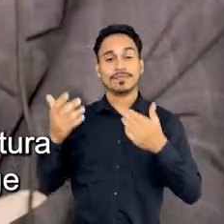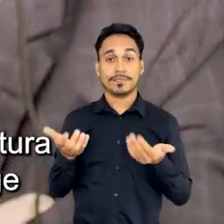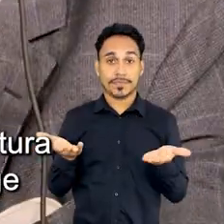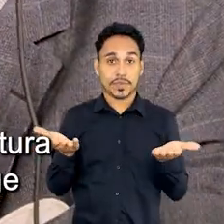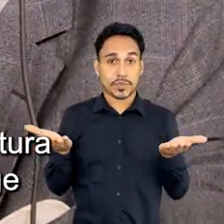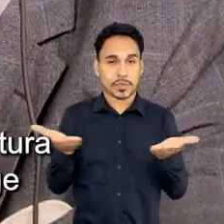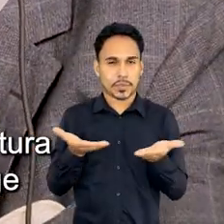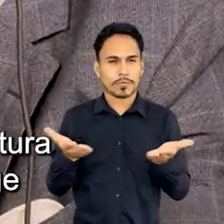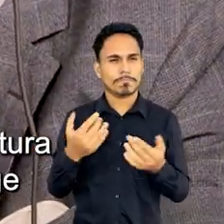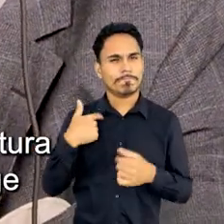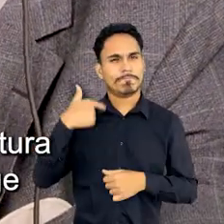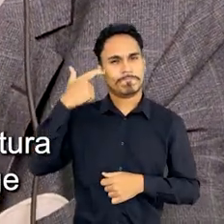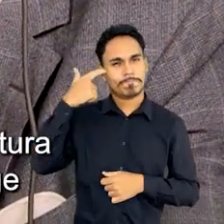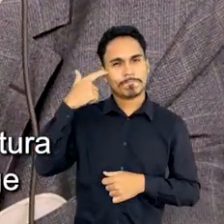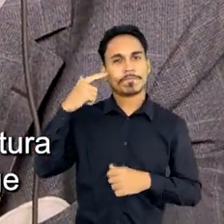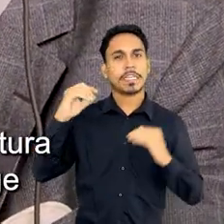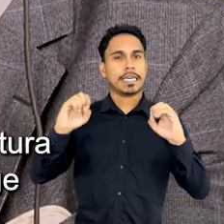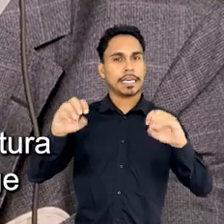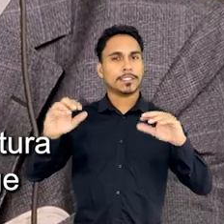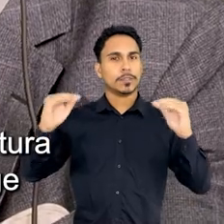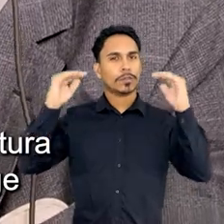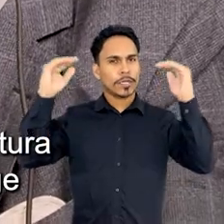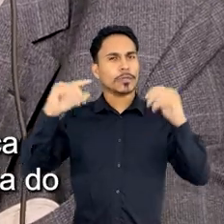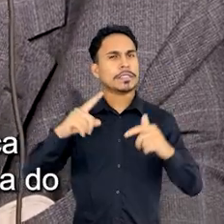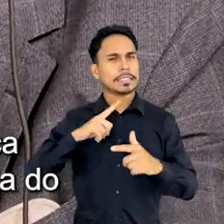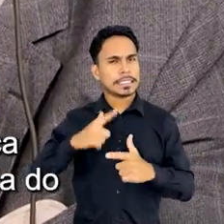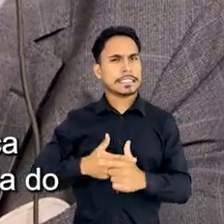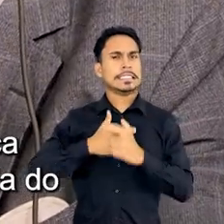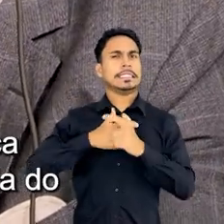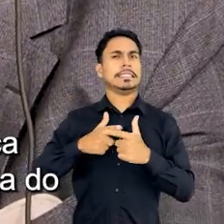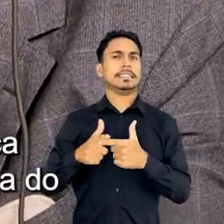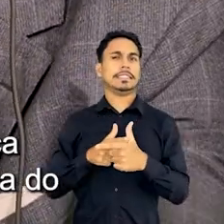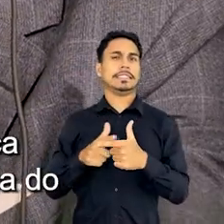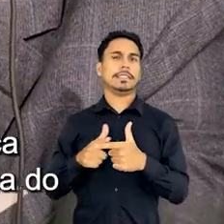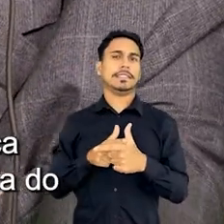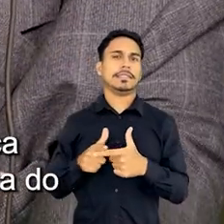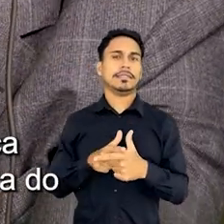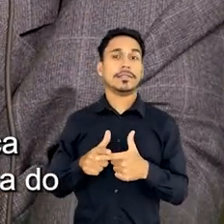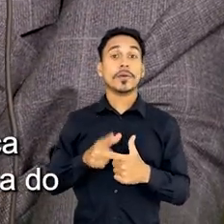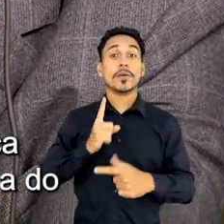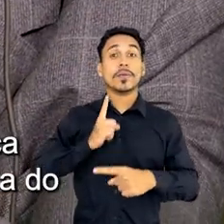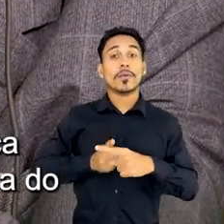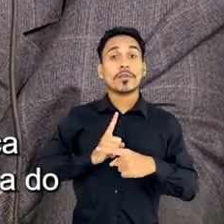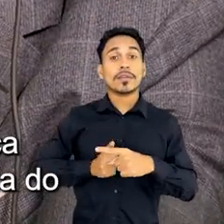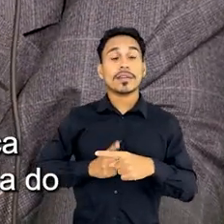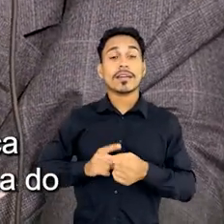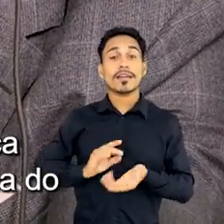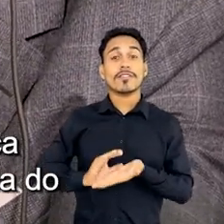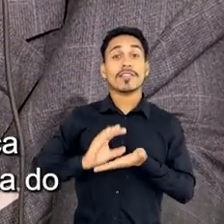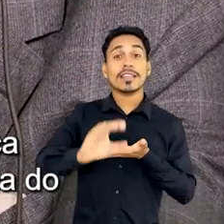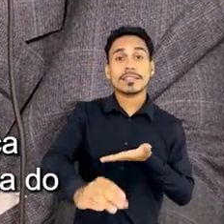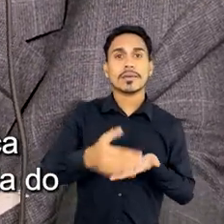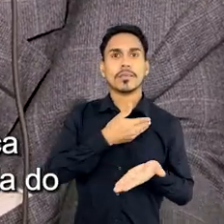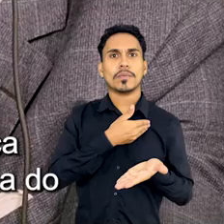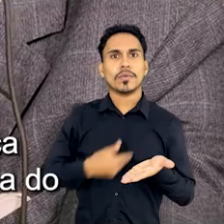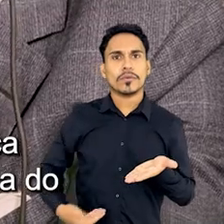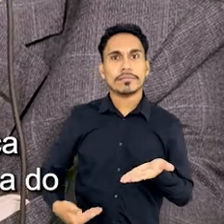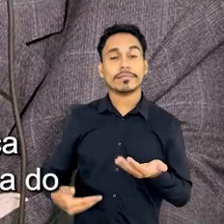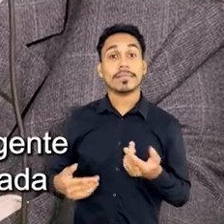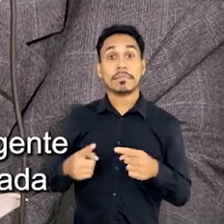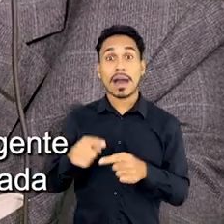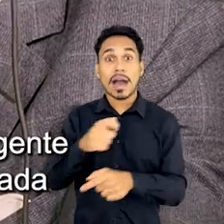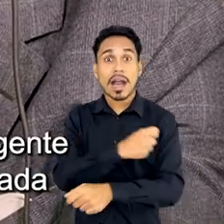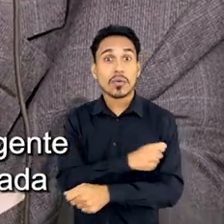comentávamos hoje também que na minha leitura existe uma crise no ensino superior e ela surge quando a gente passa a ter uma ação pública muito pequena no espectro da oferta de